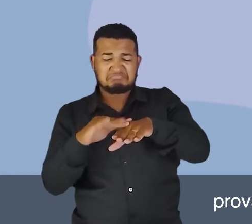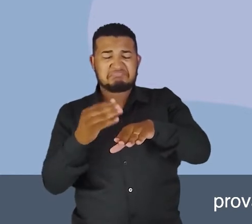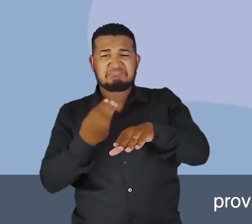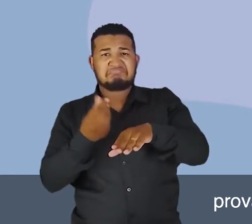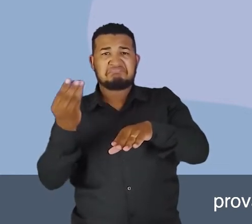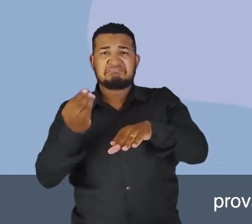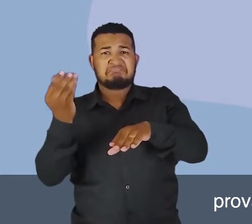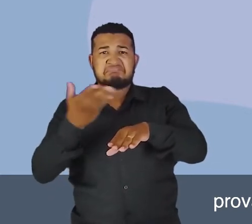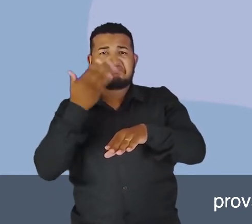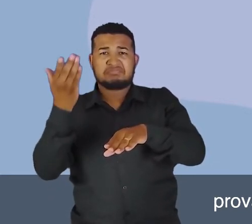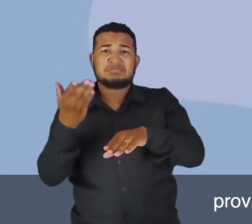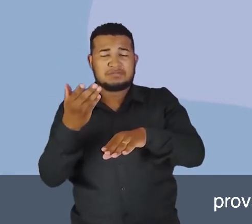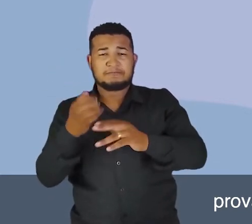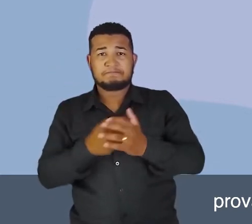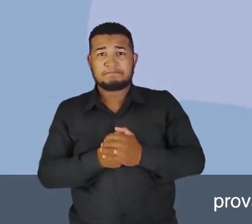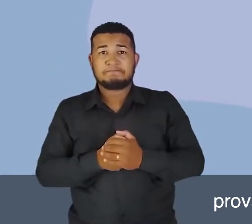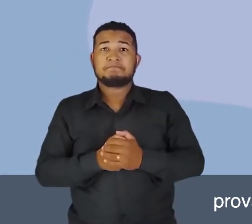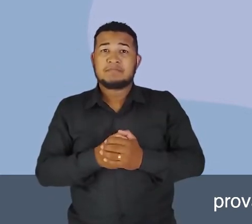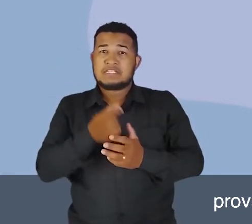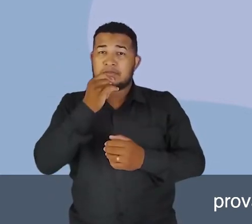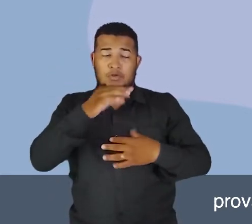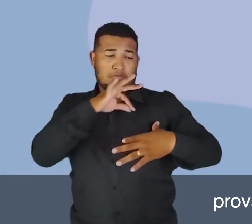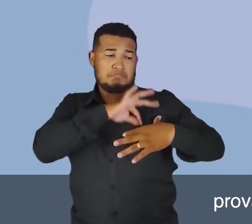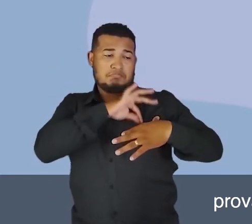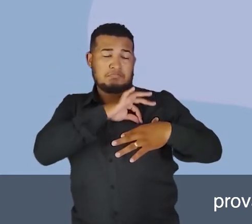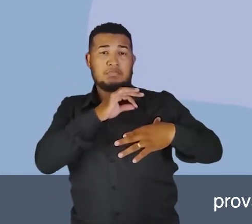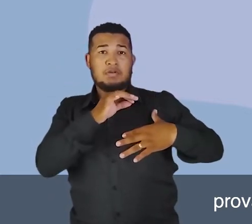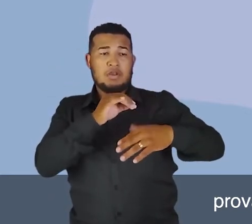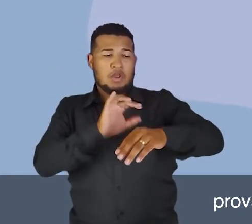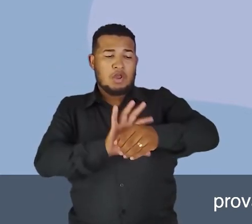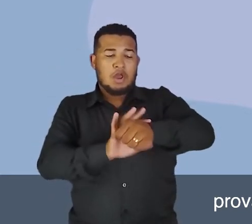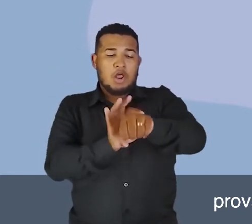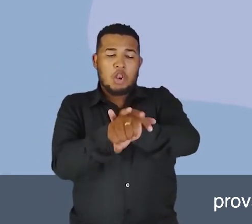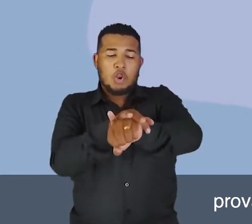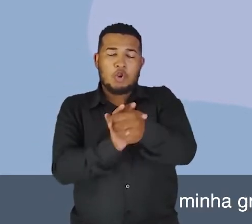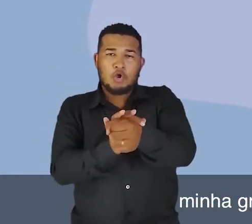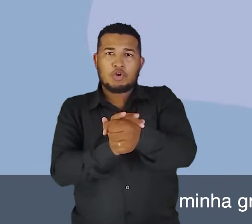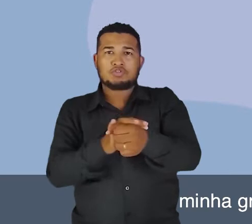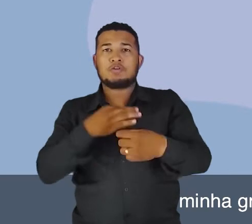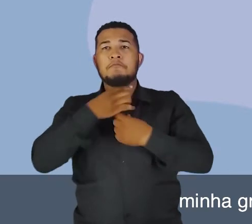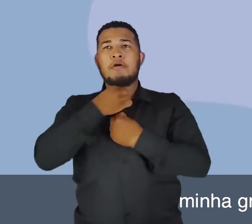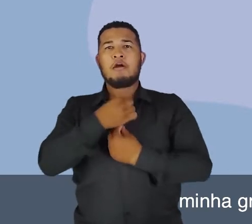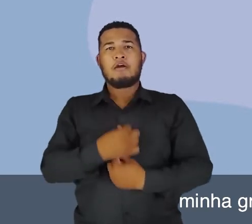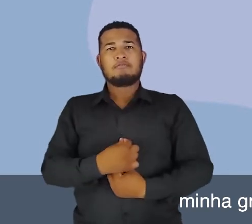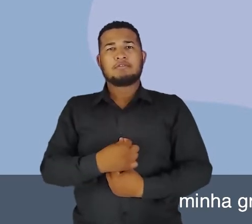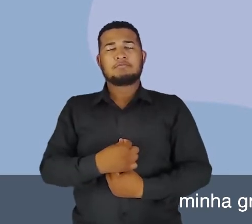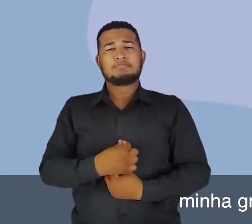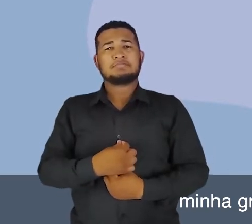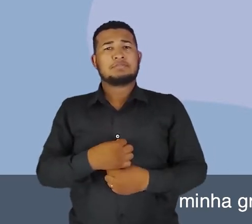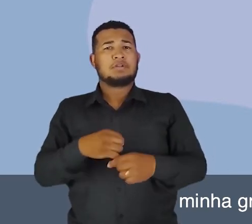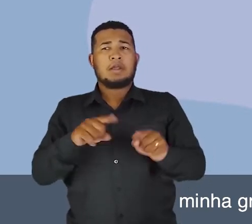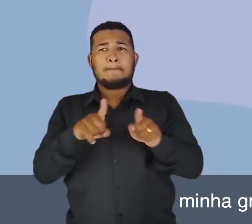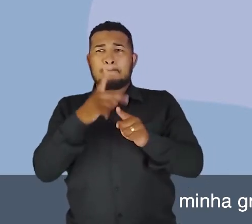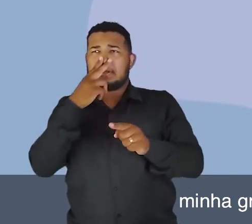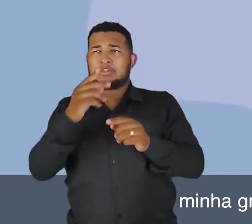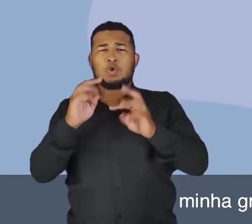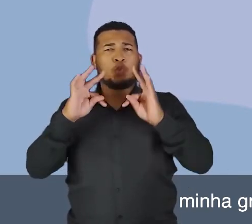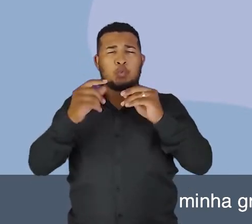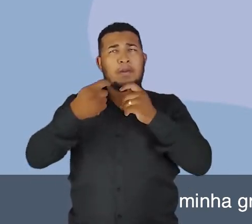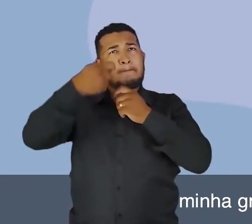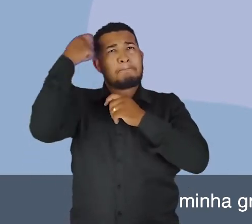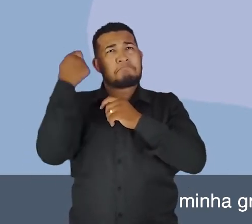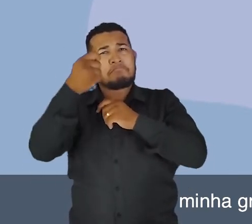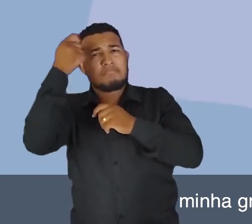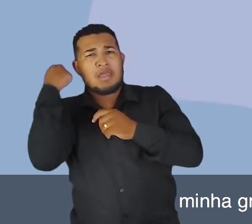provador de longa idade. Meu lenço, meu relógio, meu chaveiro, minha gravata e cinto e escova e